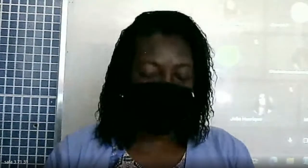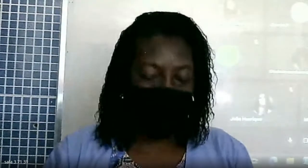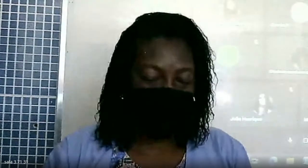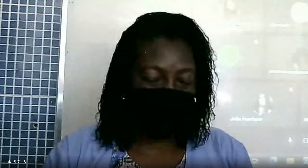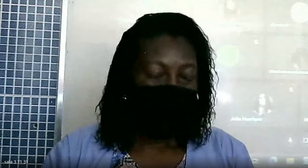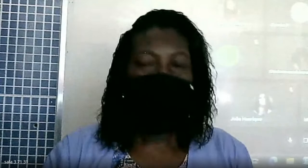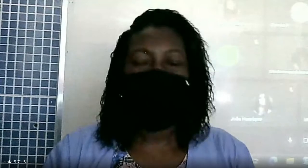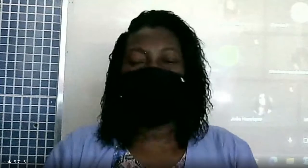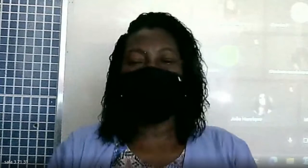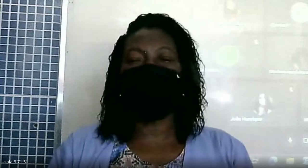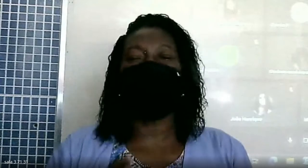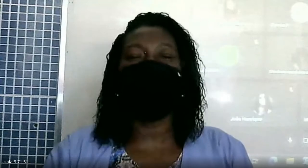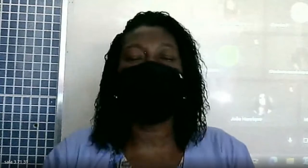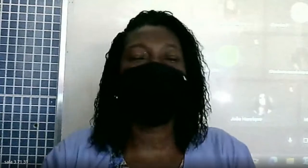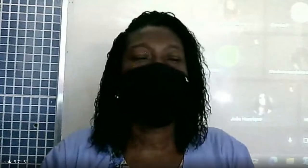Bom, gente, aí